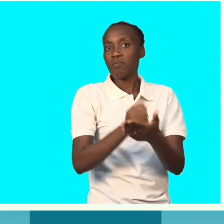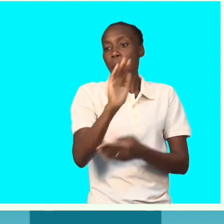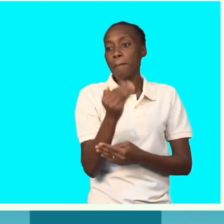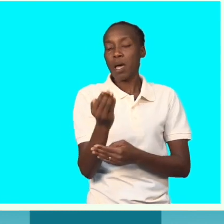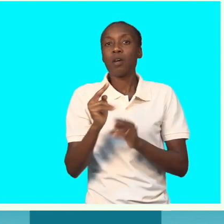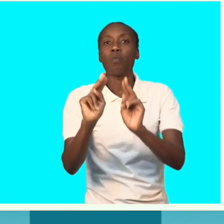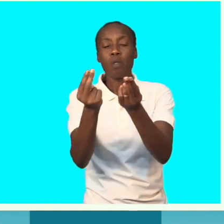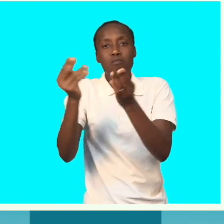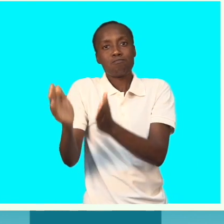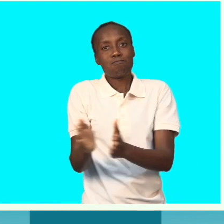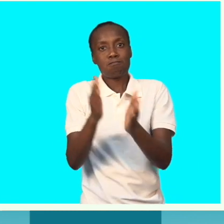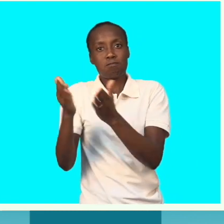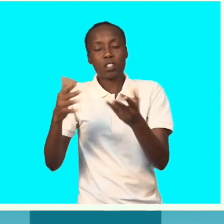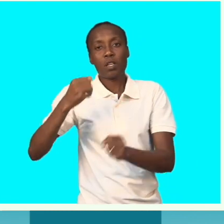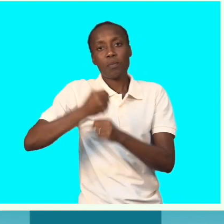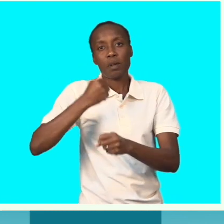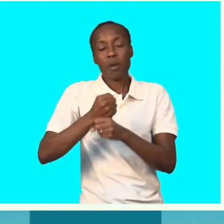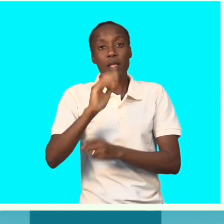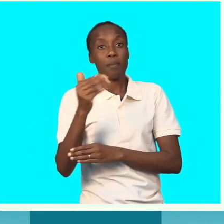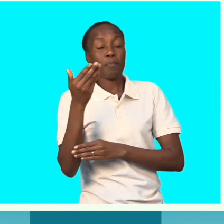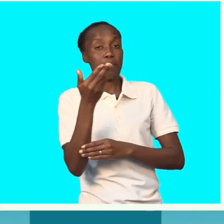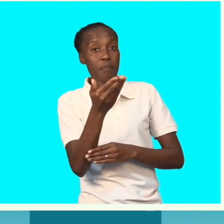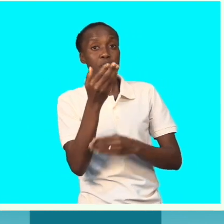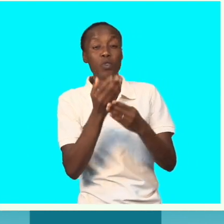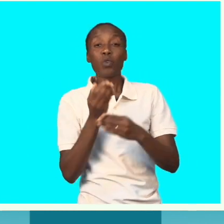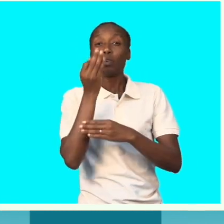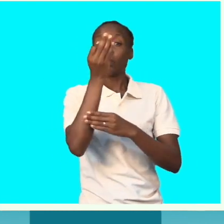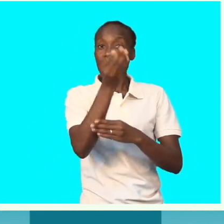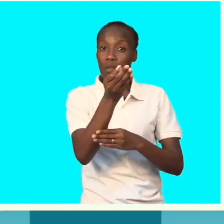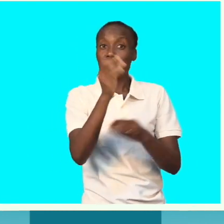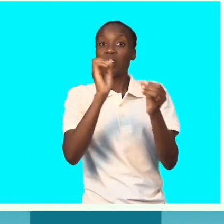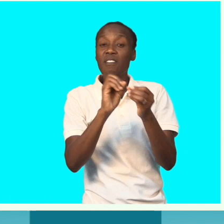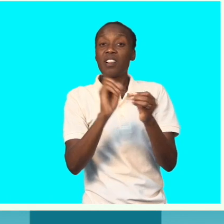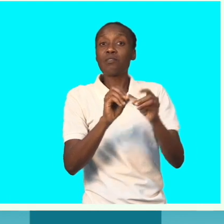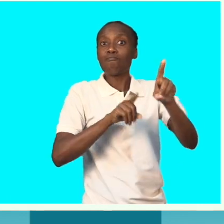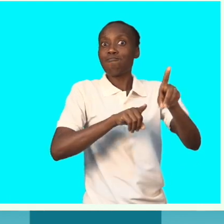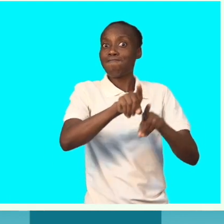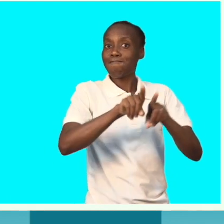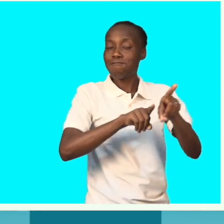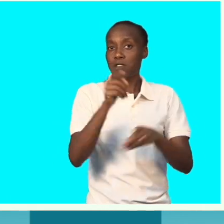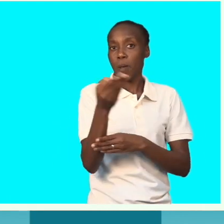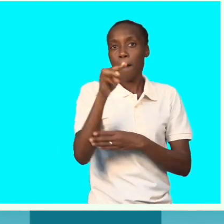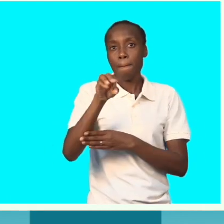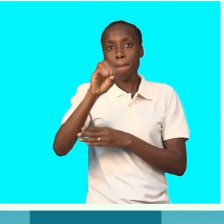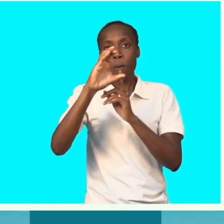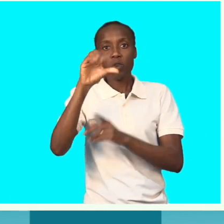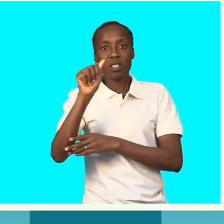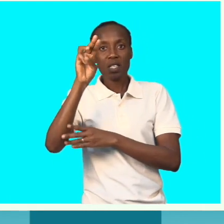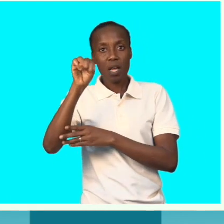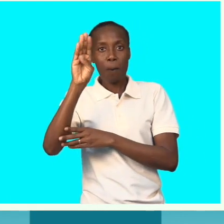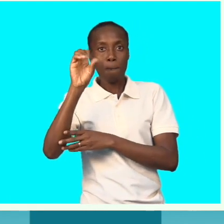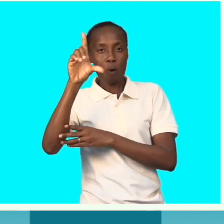reestruturar, já trabalha com os olhos postos nas próximas edições de Moçambola, prova